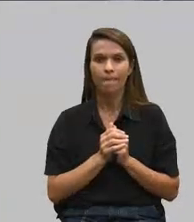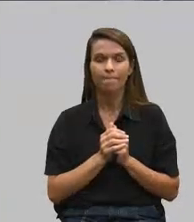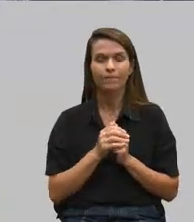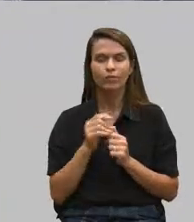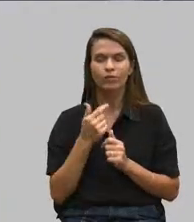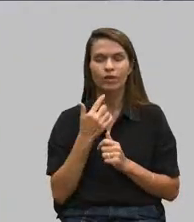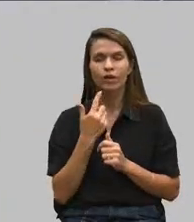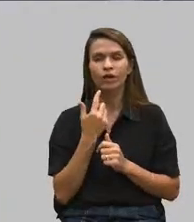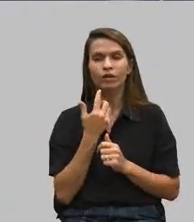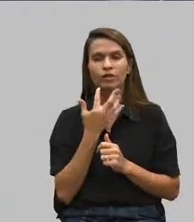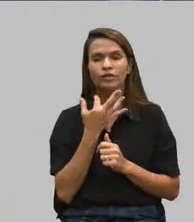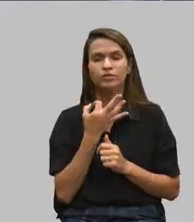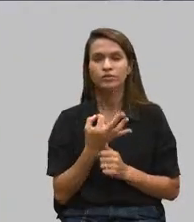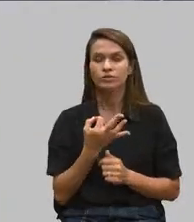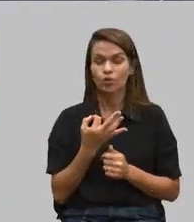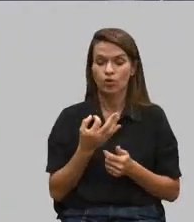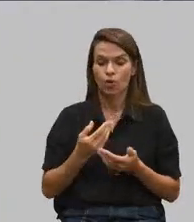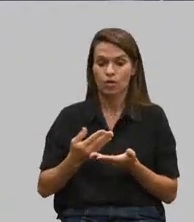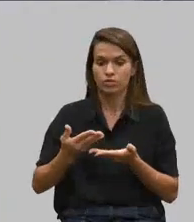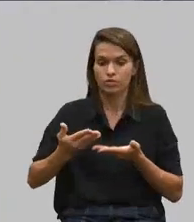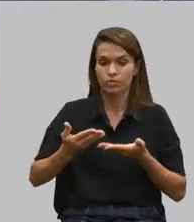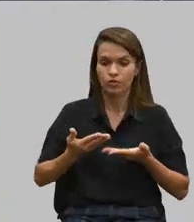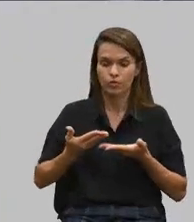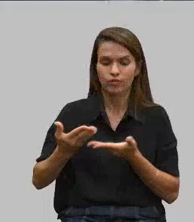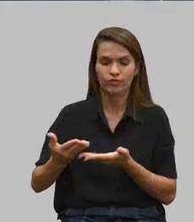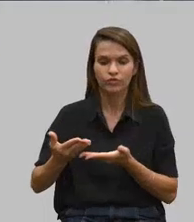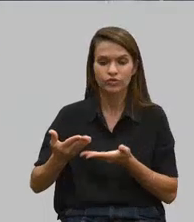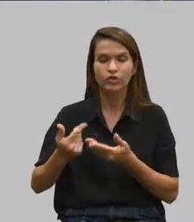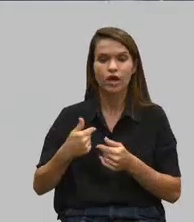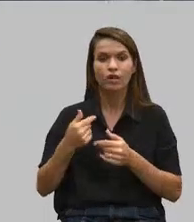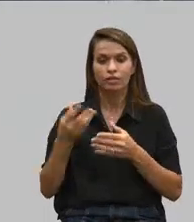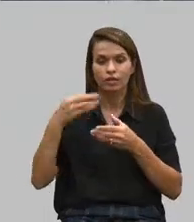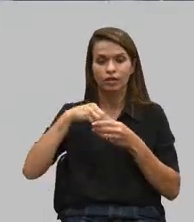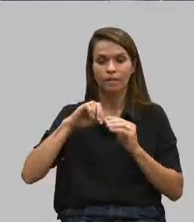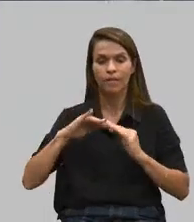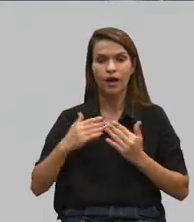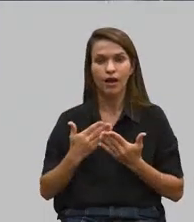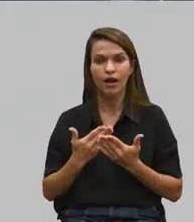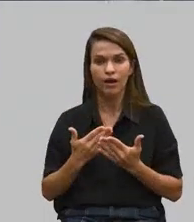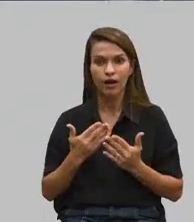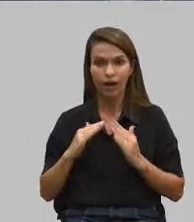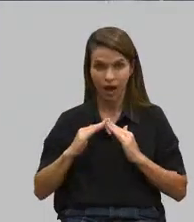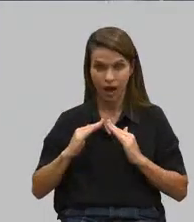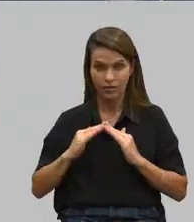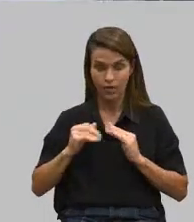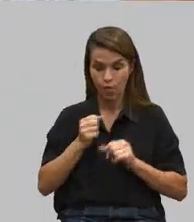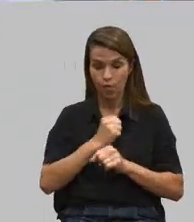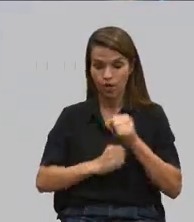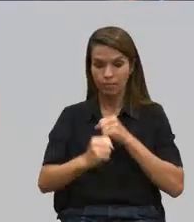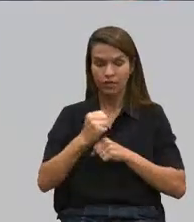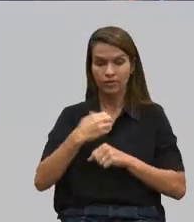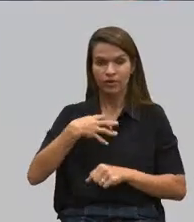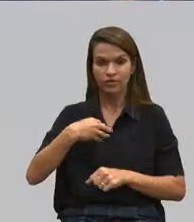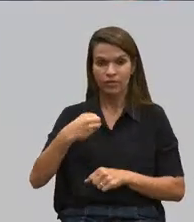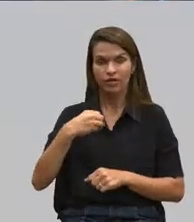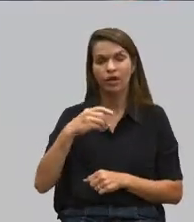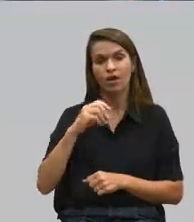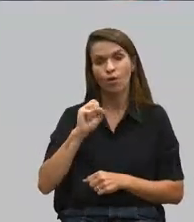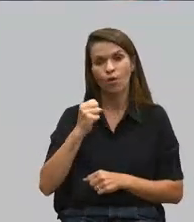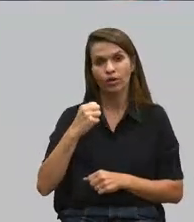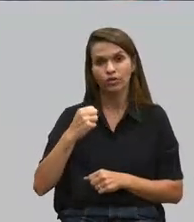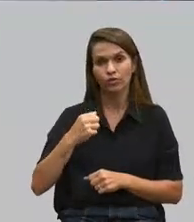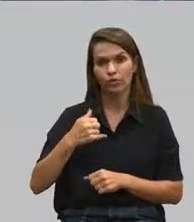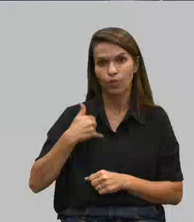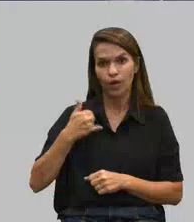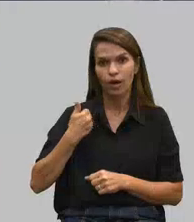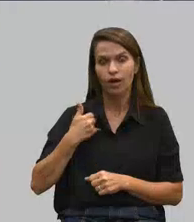atenção quando eu recebi o convite foi dentro da minha própria casa né a o ano passado a minha filha tem 8 anos e eu